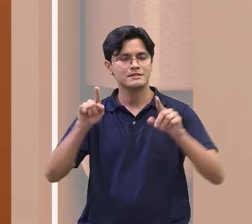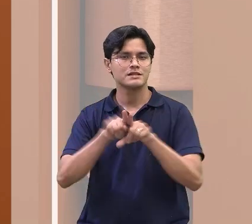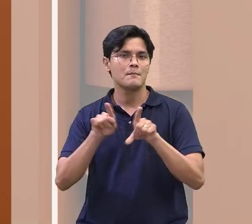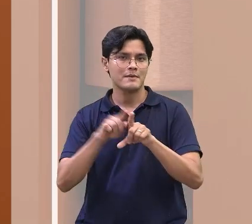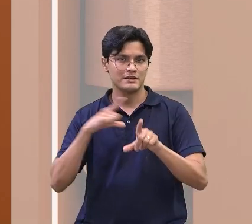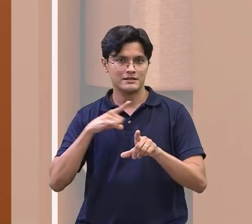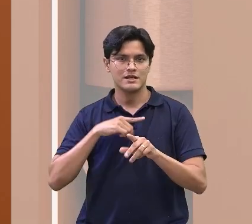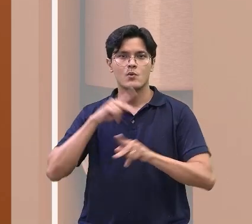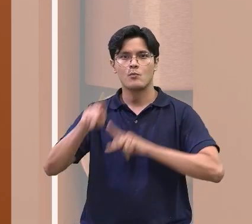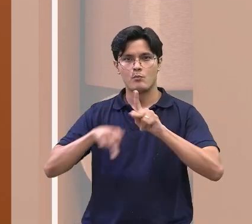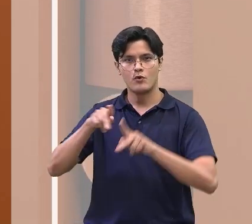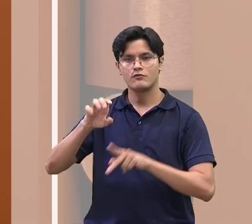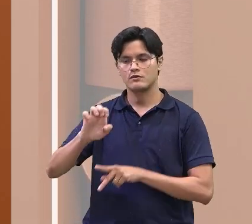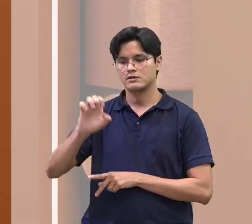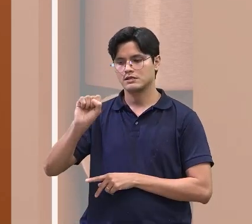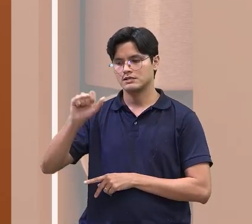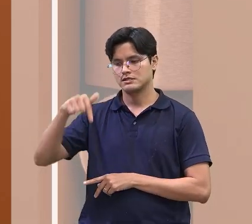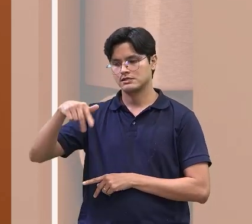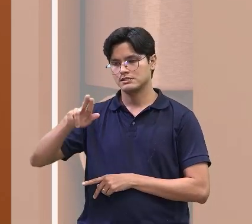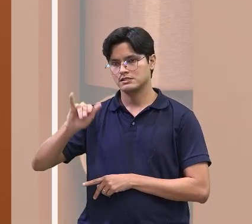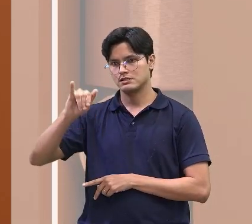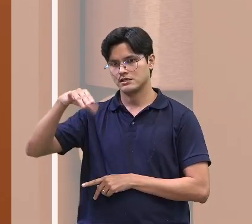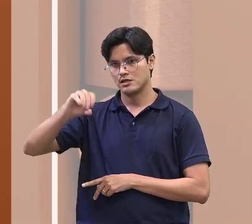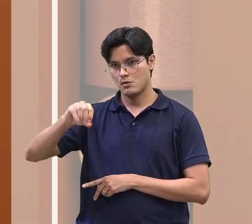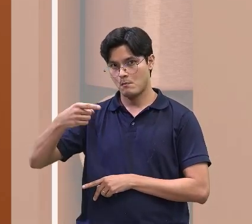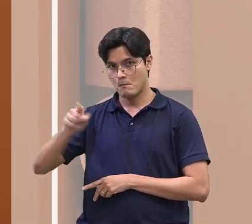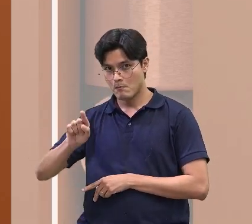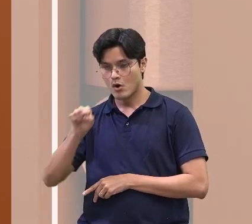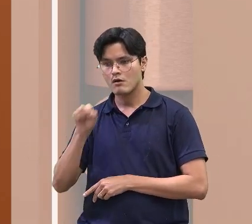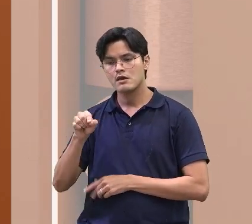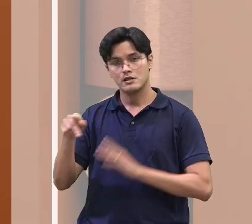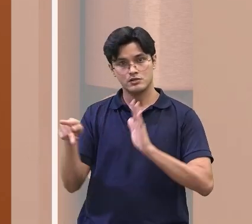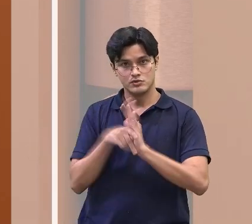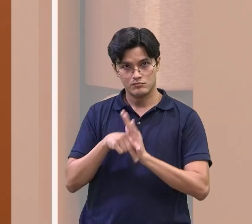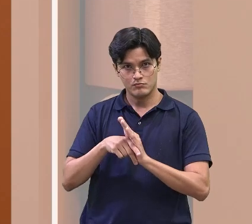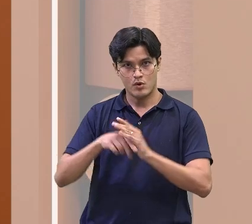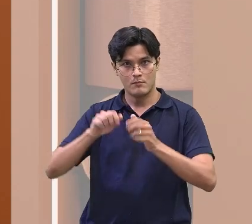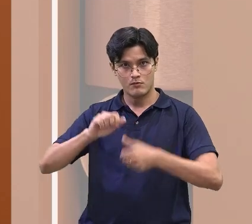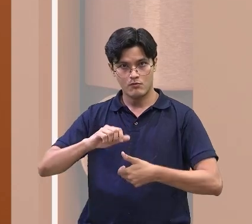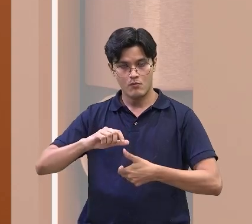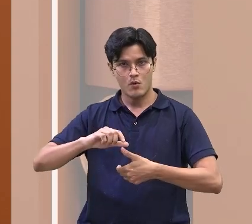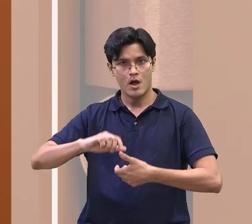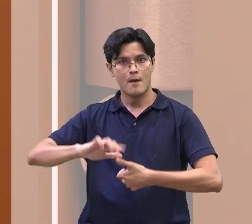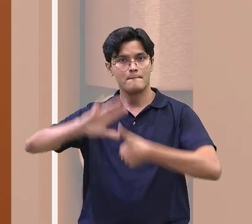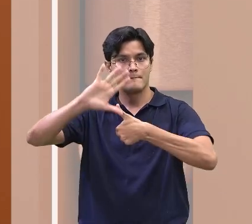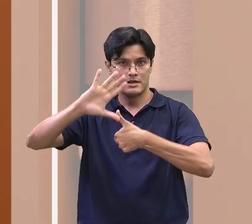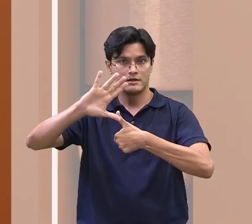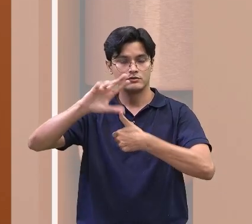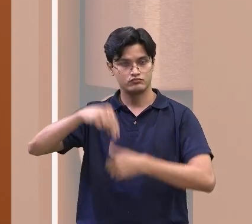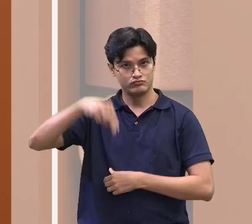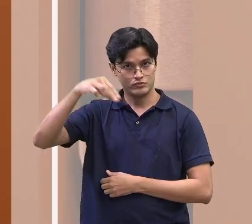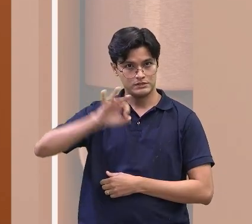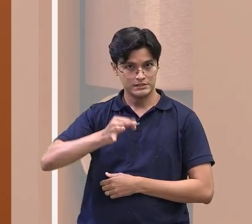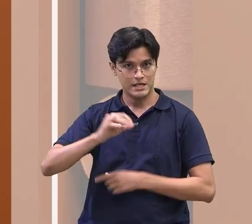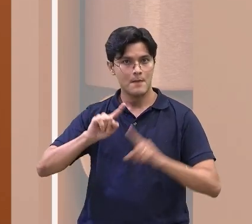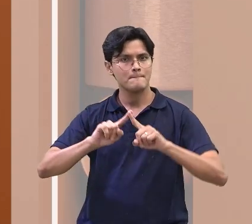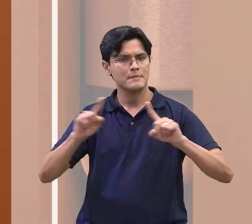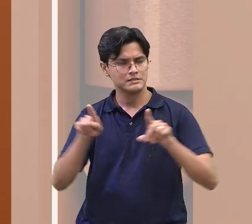esquimós. Os esquimós, eles não fazem parte da América Latina, mas é um povo único que temos aqui também na